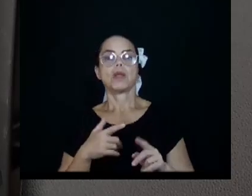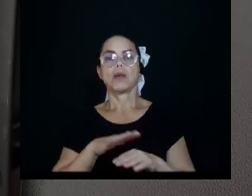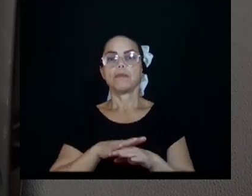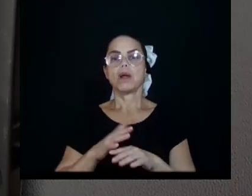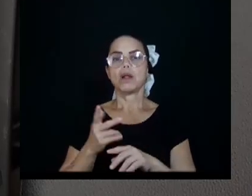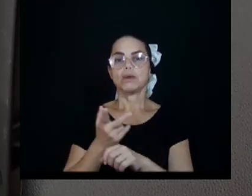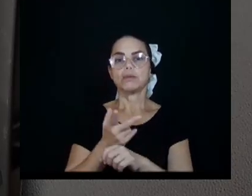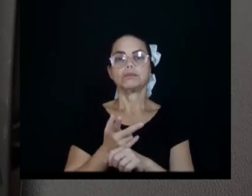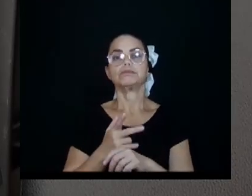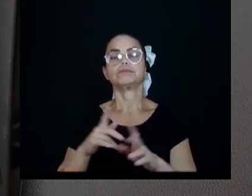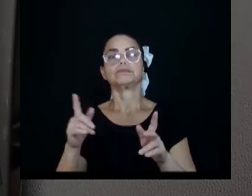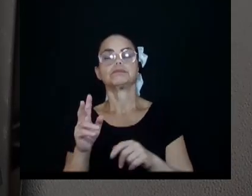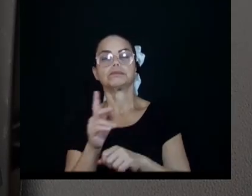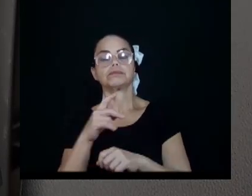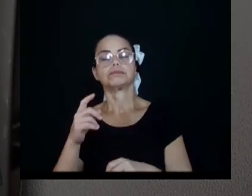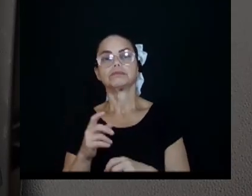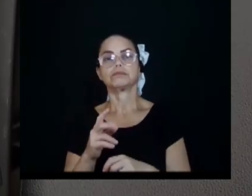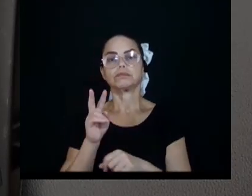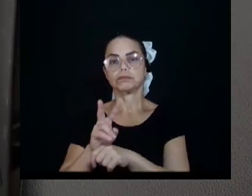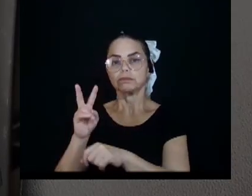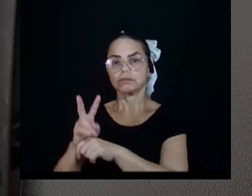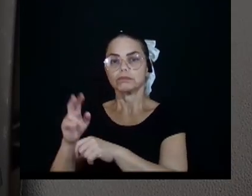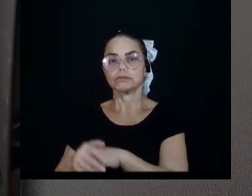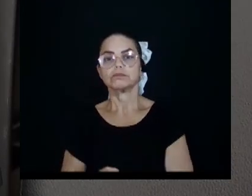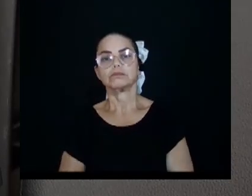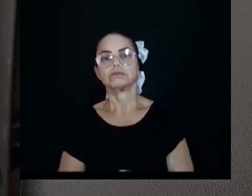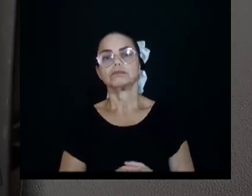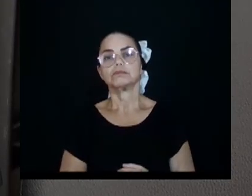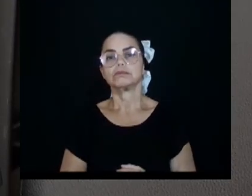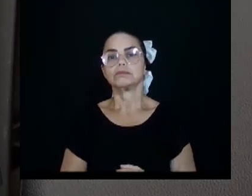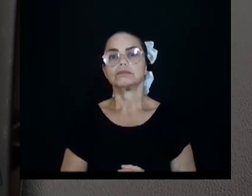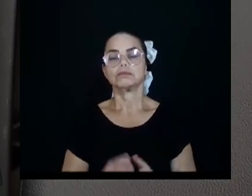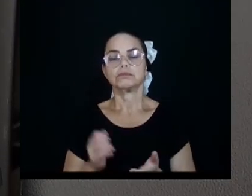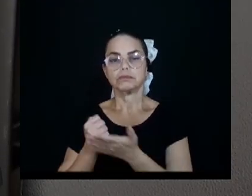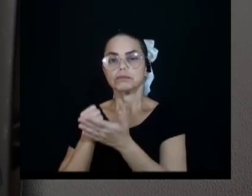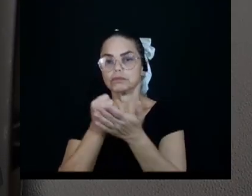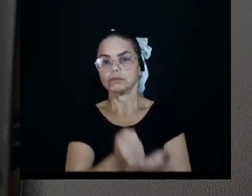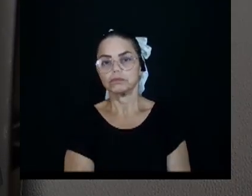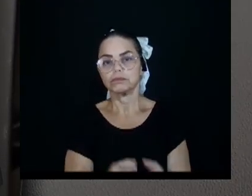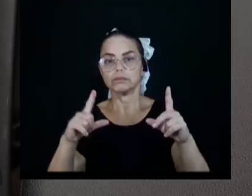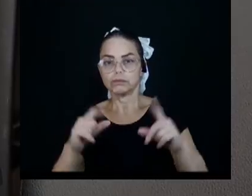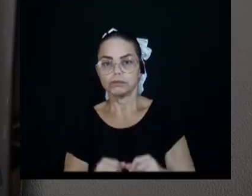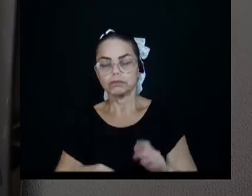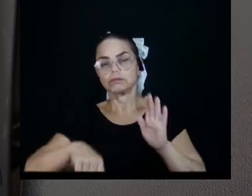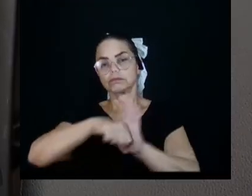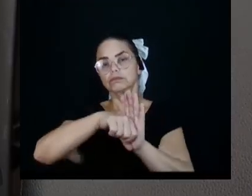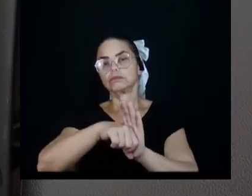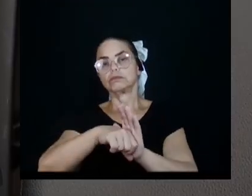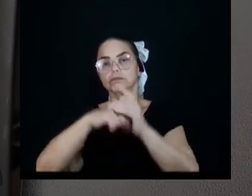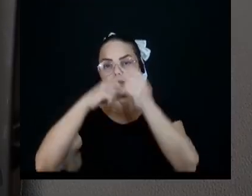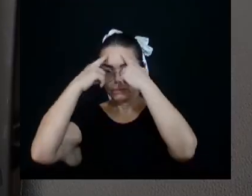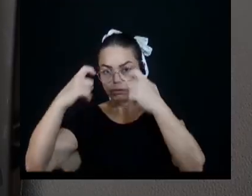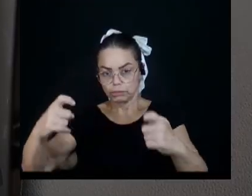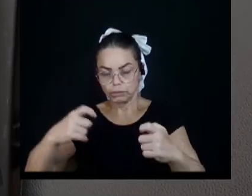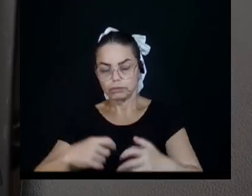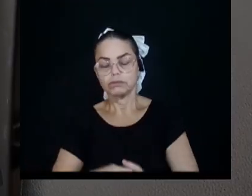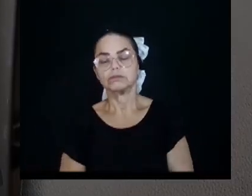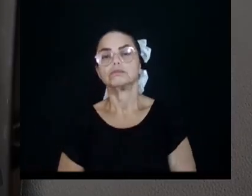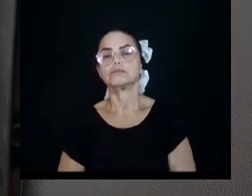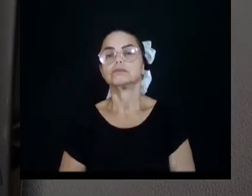protege e ajuda na diminuição da violência policial e, ao mesmo tempo,